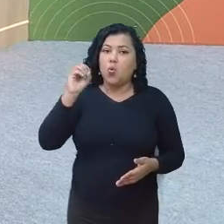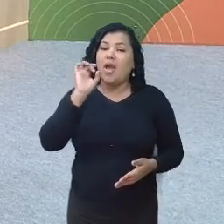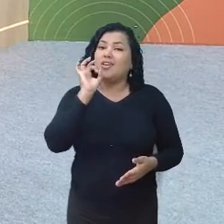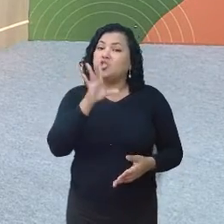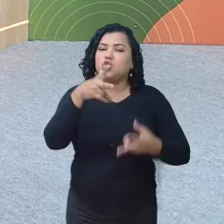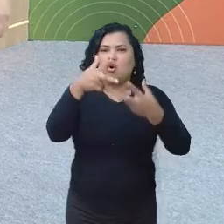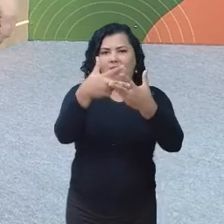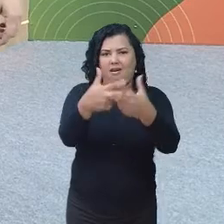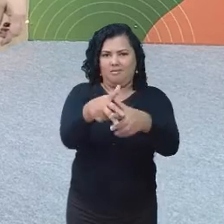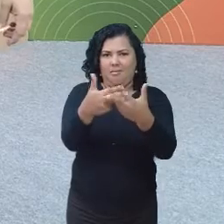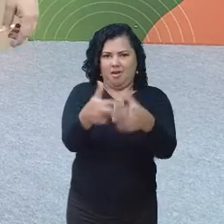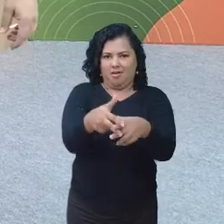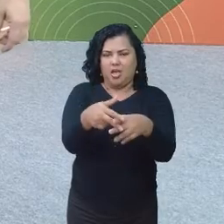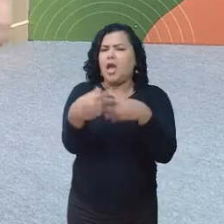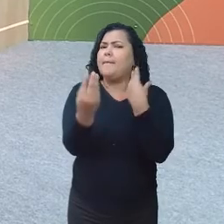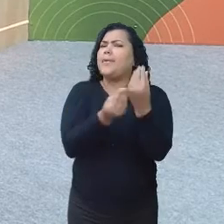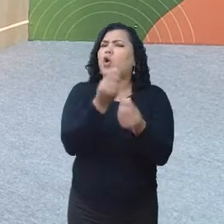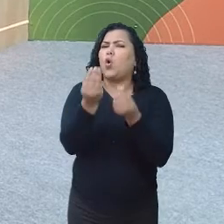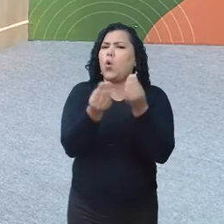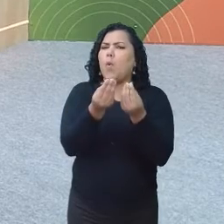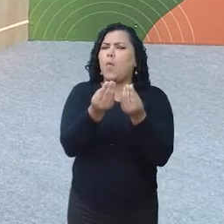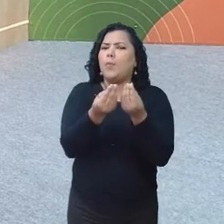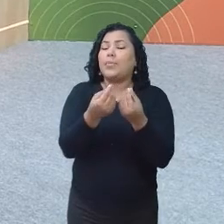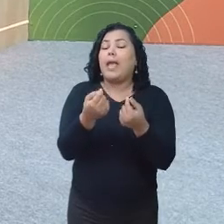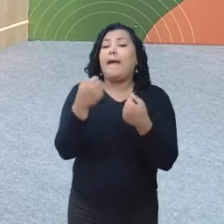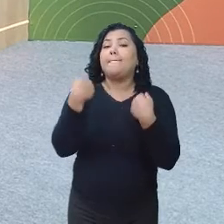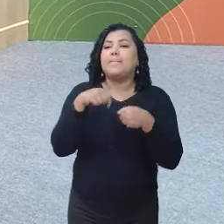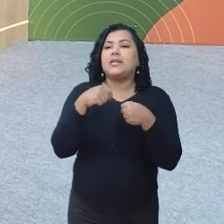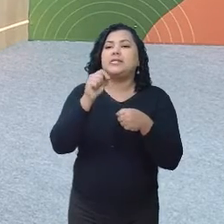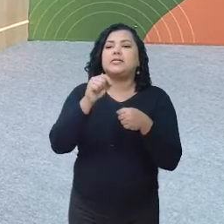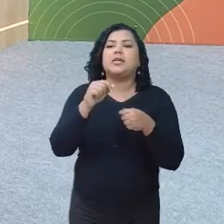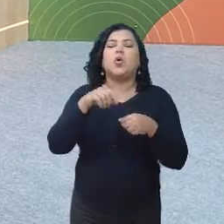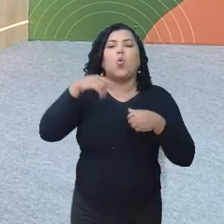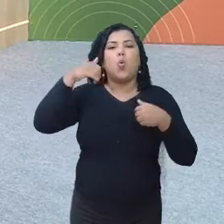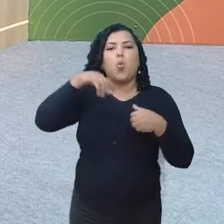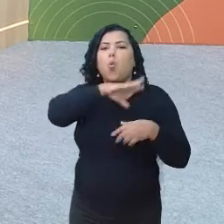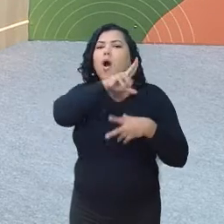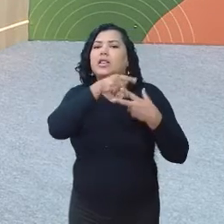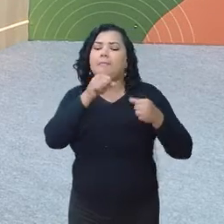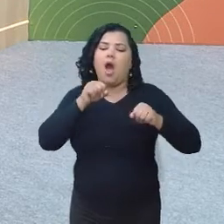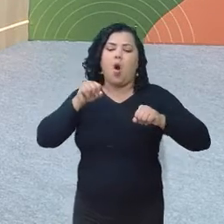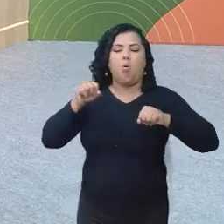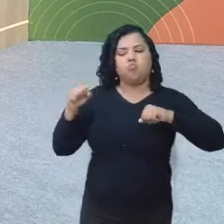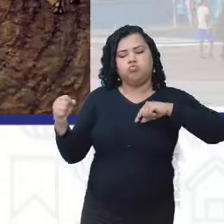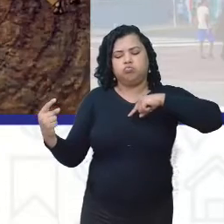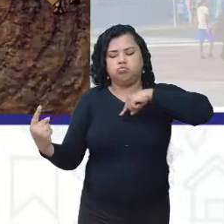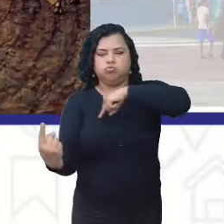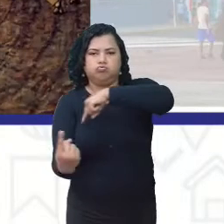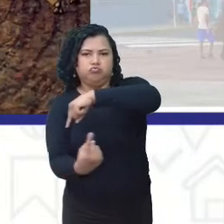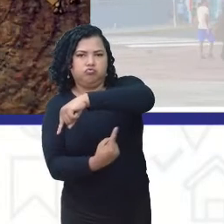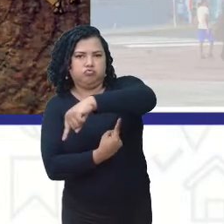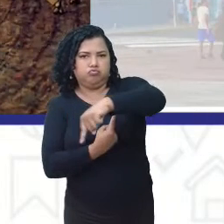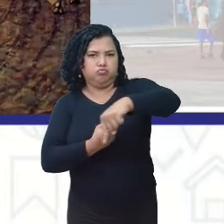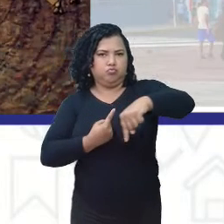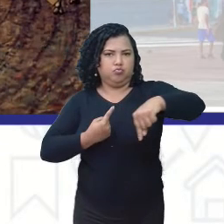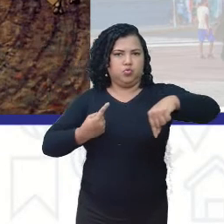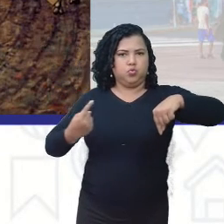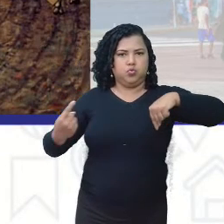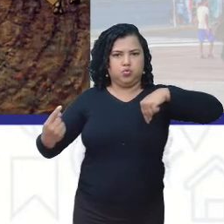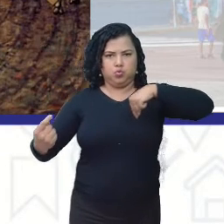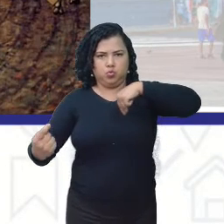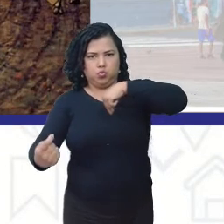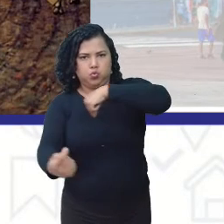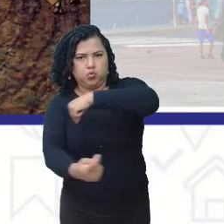animal. Essa atração que eu digo, né, a força, né, que vai movimentar a roda ali do engenho para que